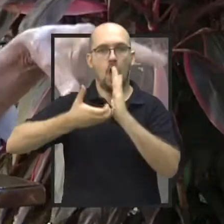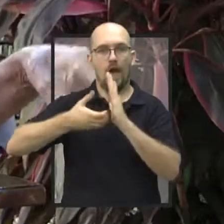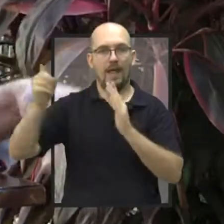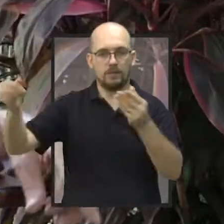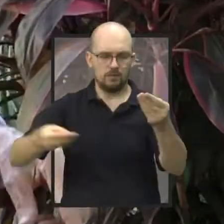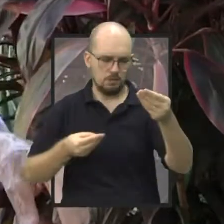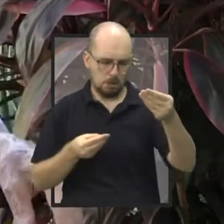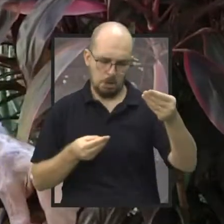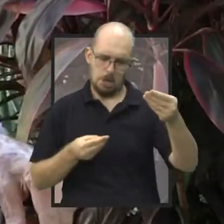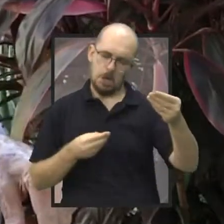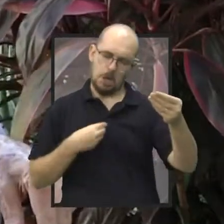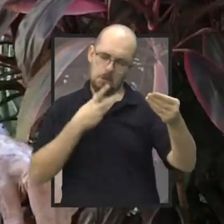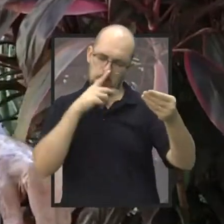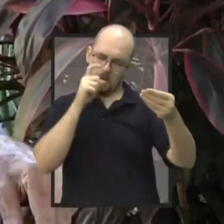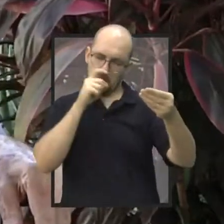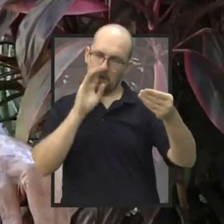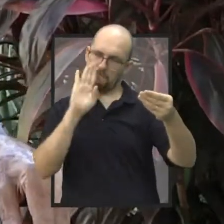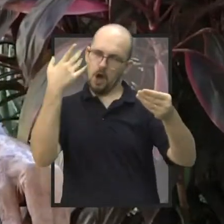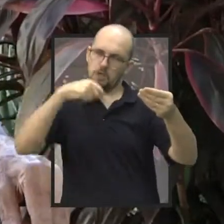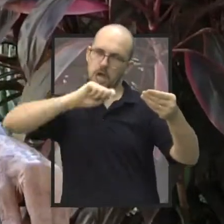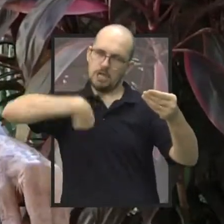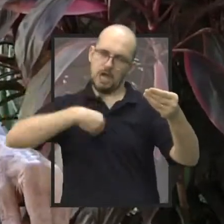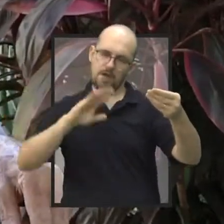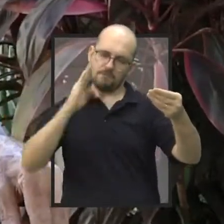vamos saber se essa assinatura não é falsa?